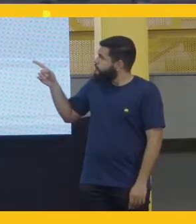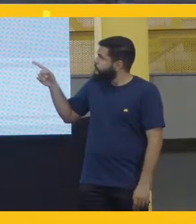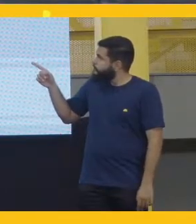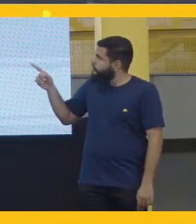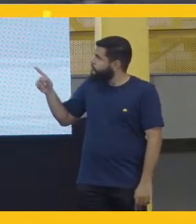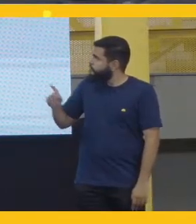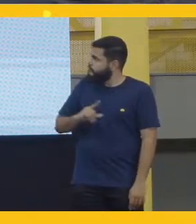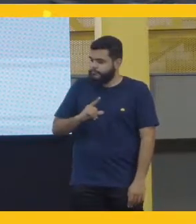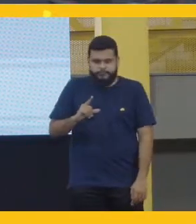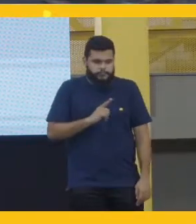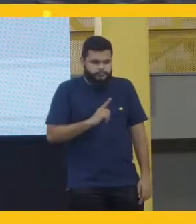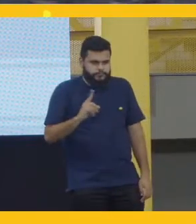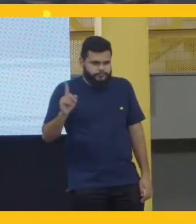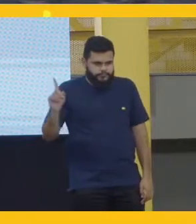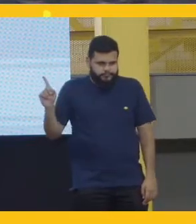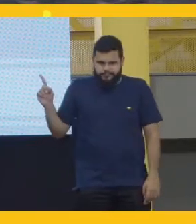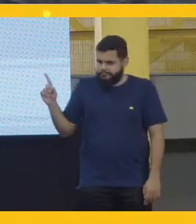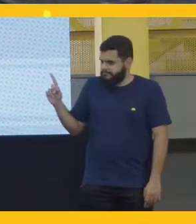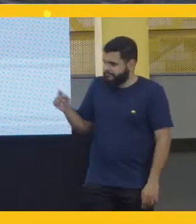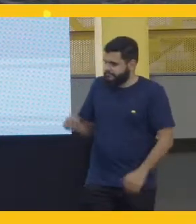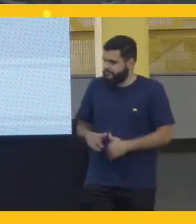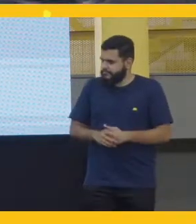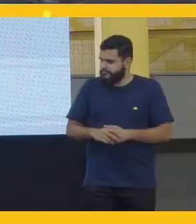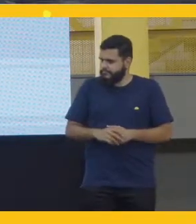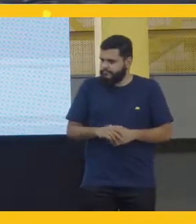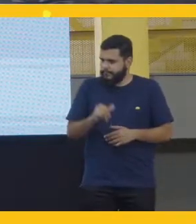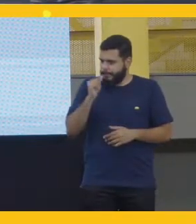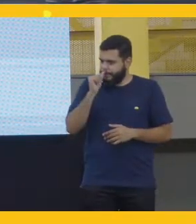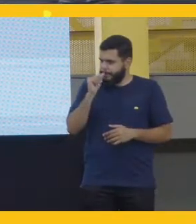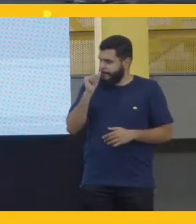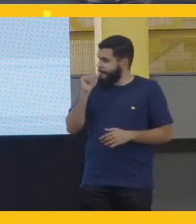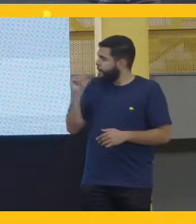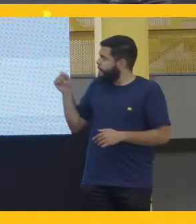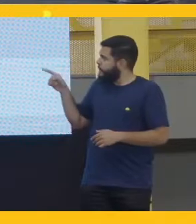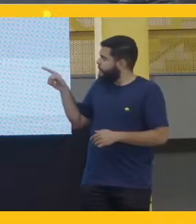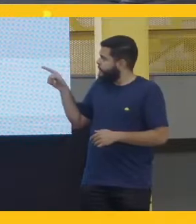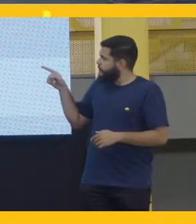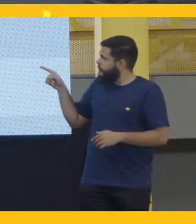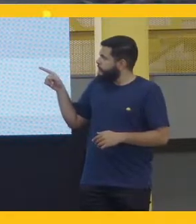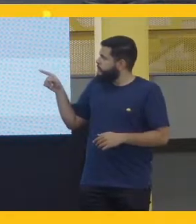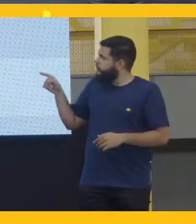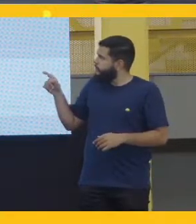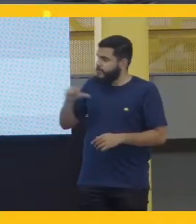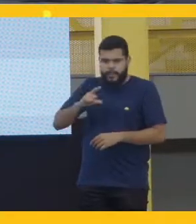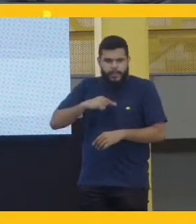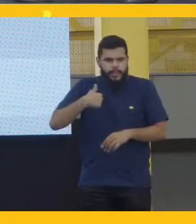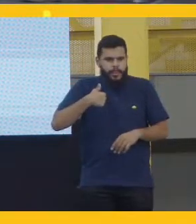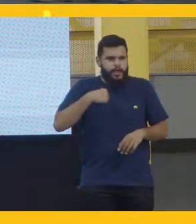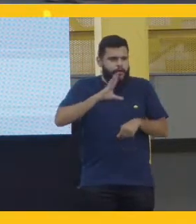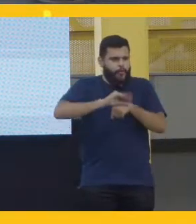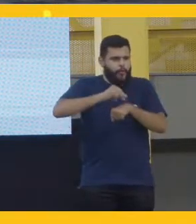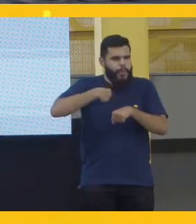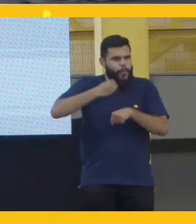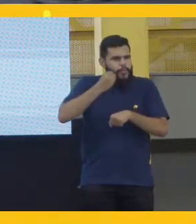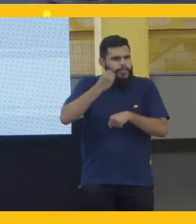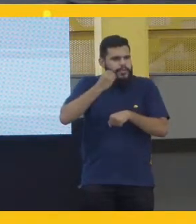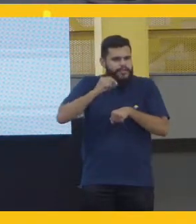Meios em que a luz pode se propagar. Meio transparente. Isso daqui fui eu tentando fazer